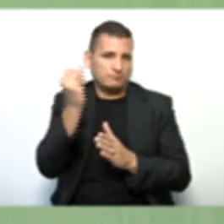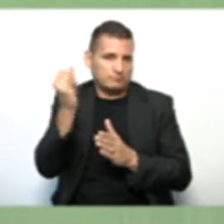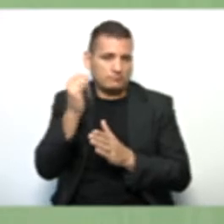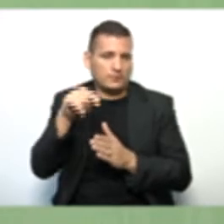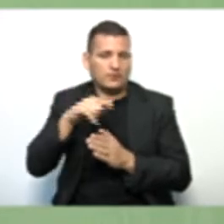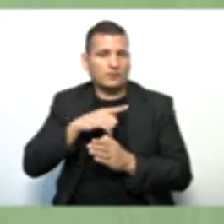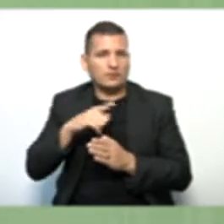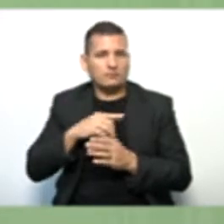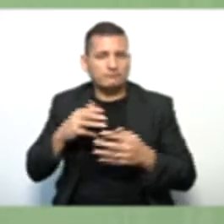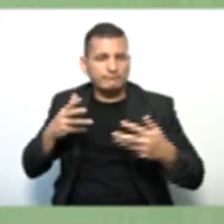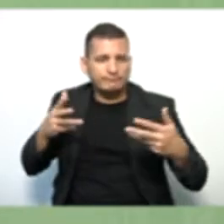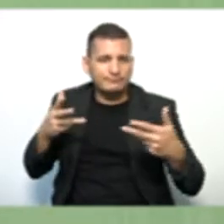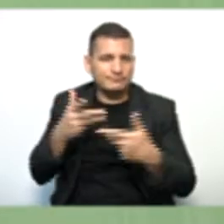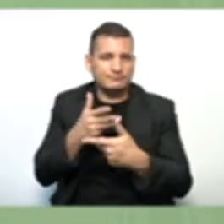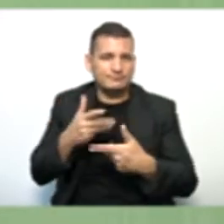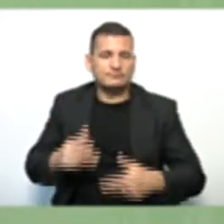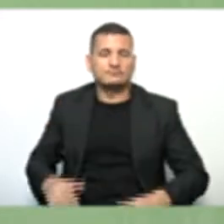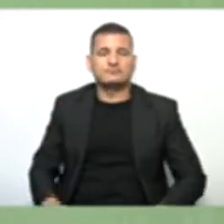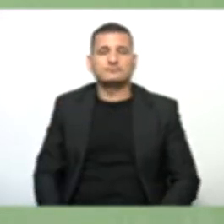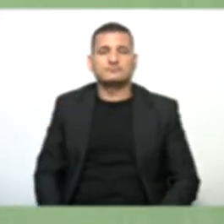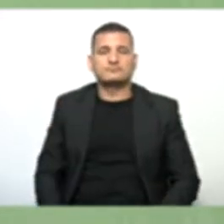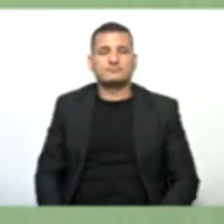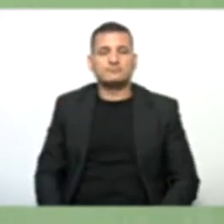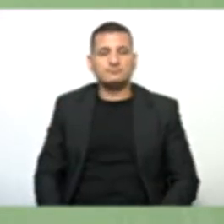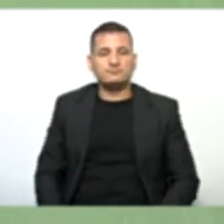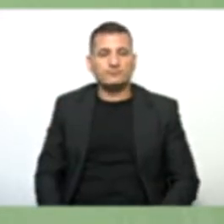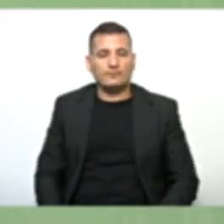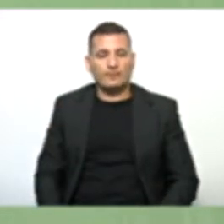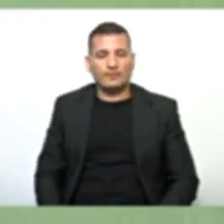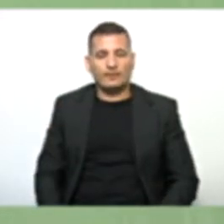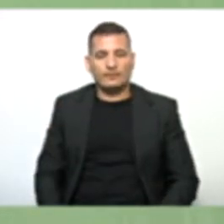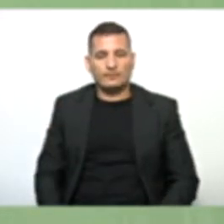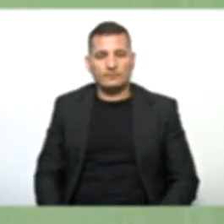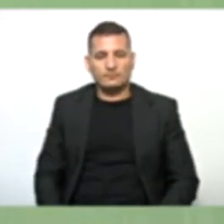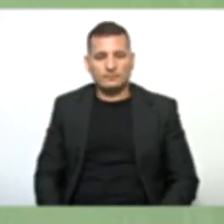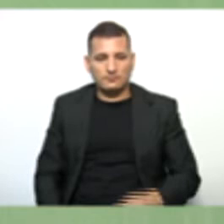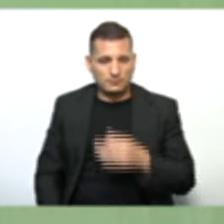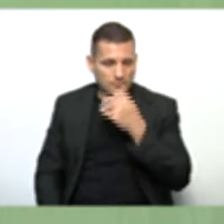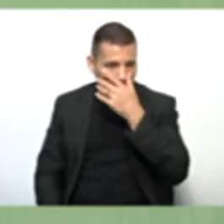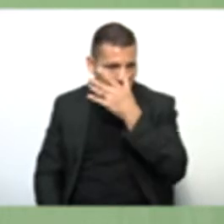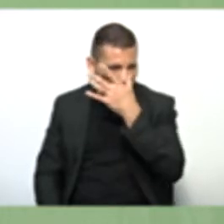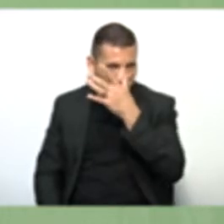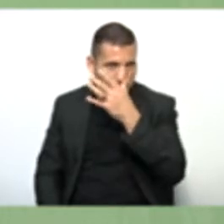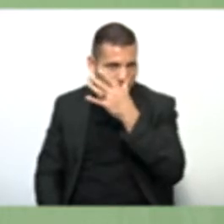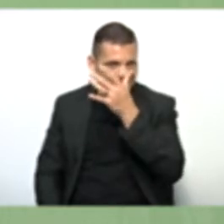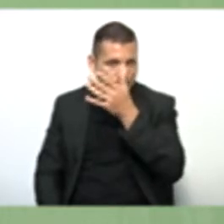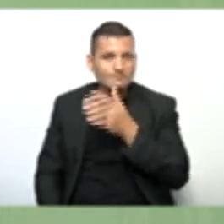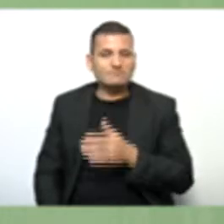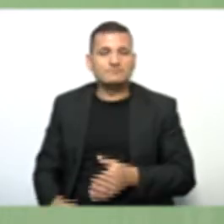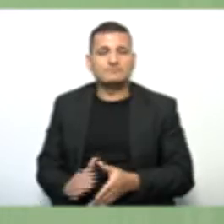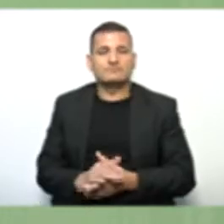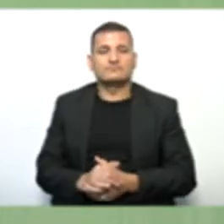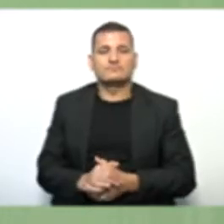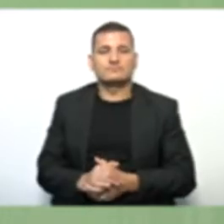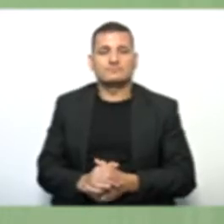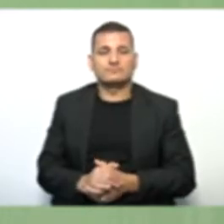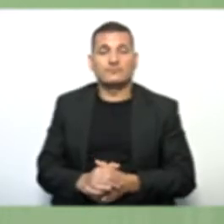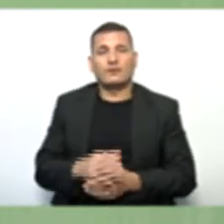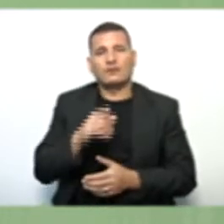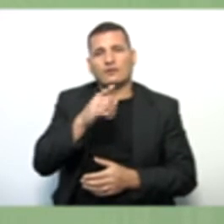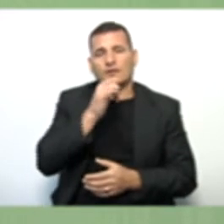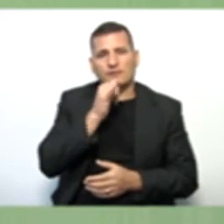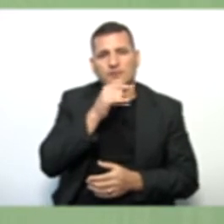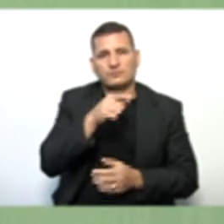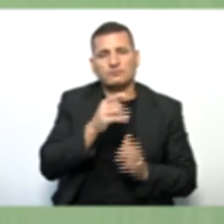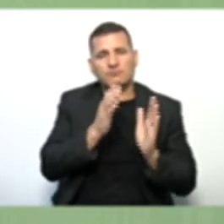eficiente. Tudo bem, então? Bora continuar. Exemplo desse aqui, tá?